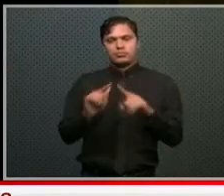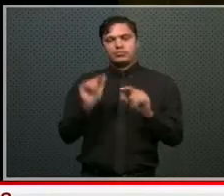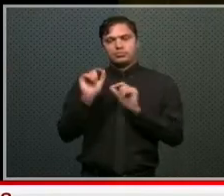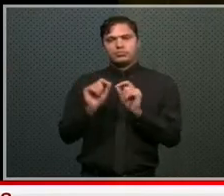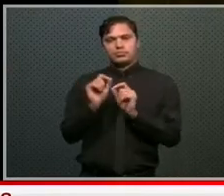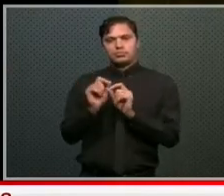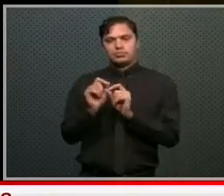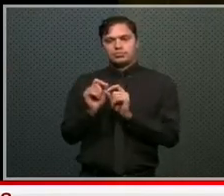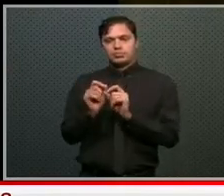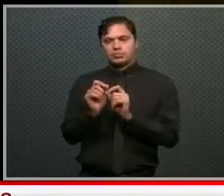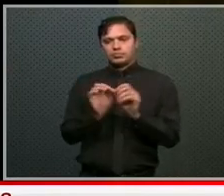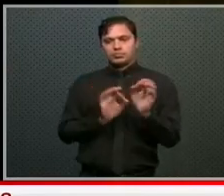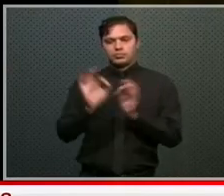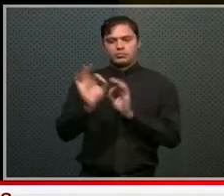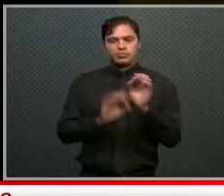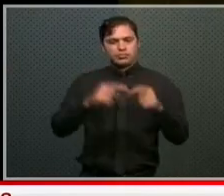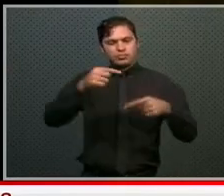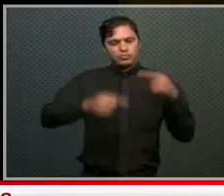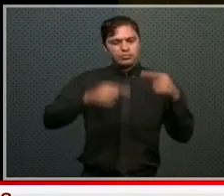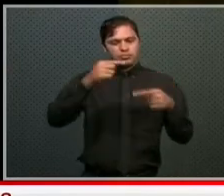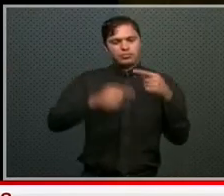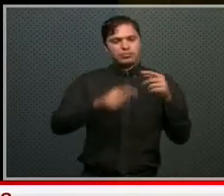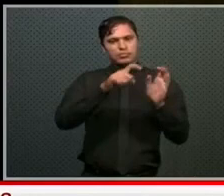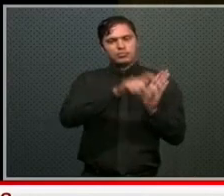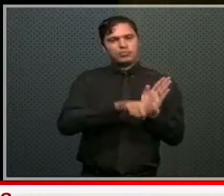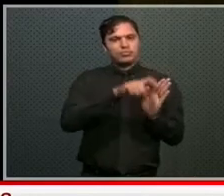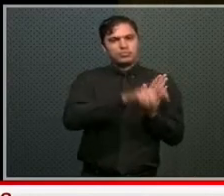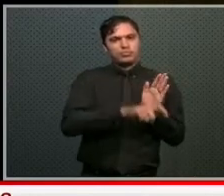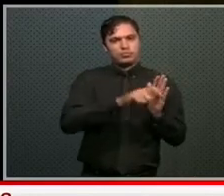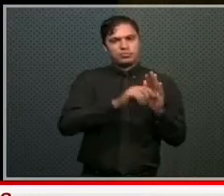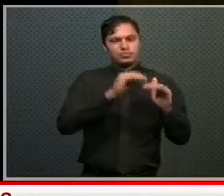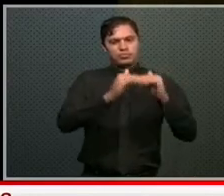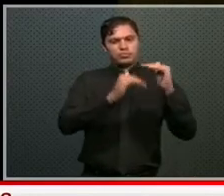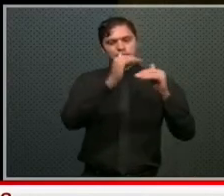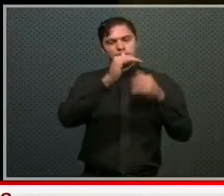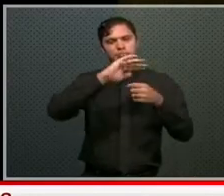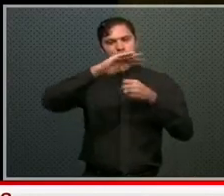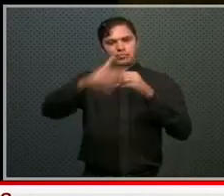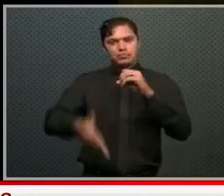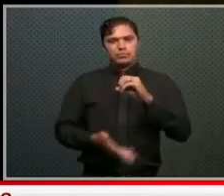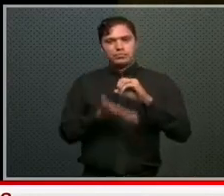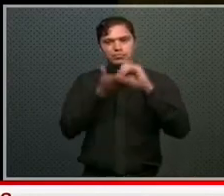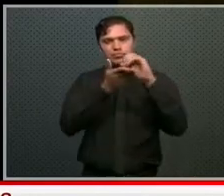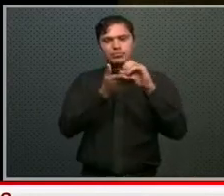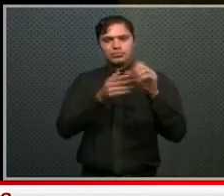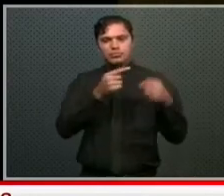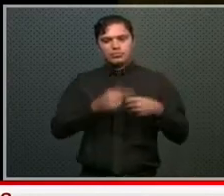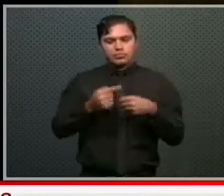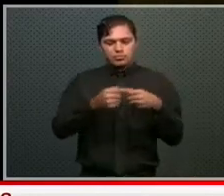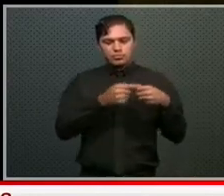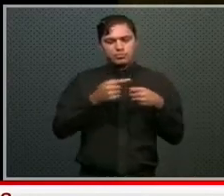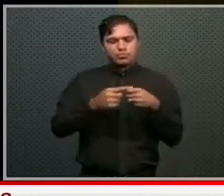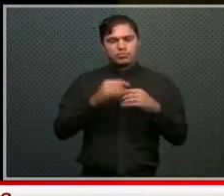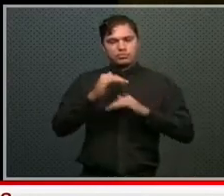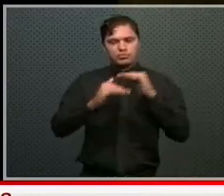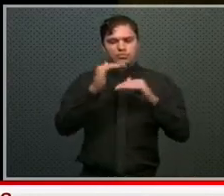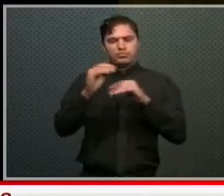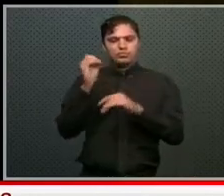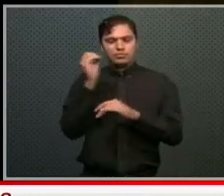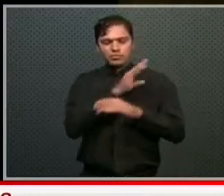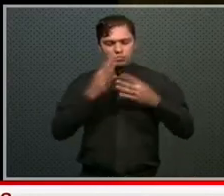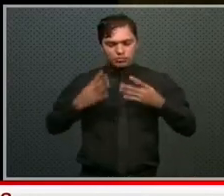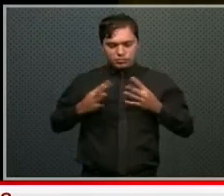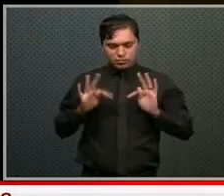processo da política agrícola desenvolvimento sustentável Rural os processos de inovação tecnológica né